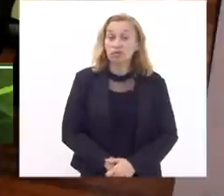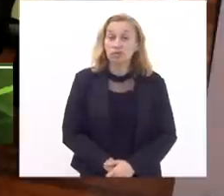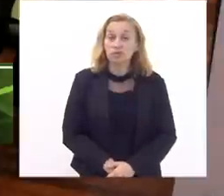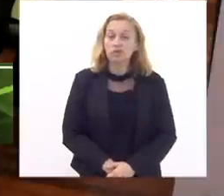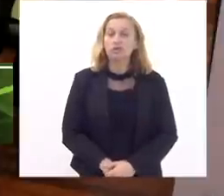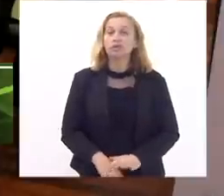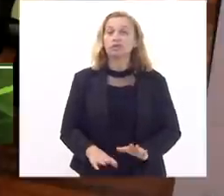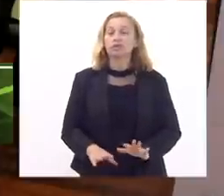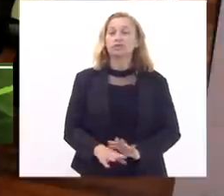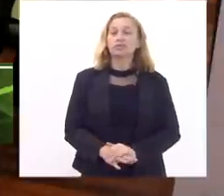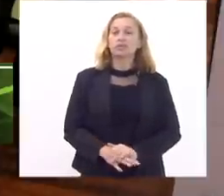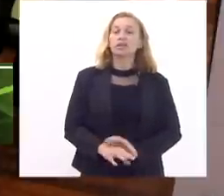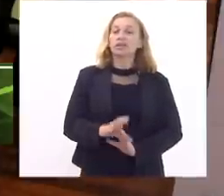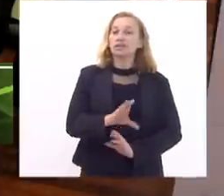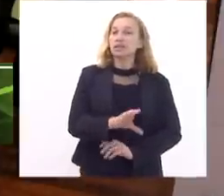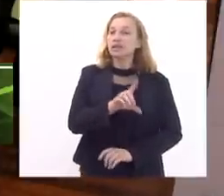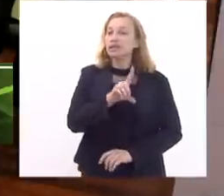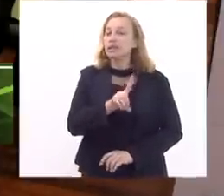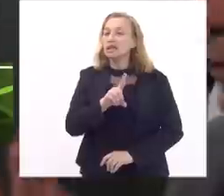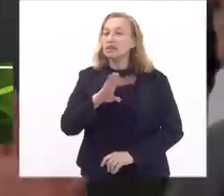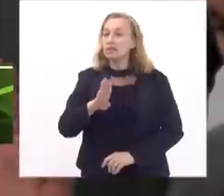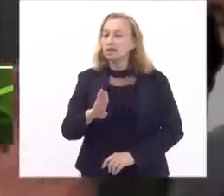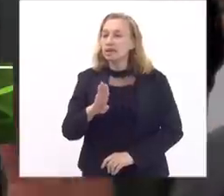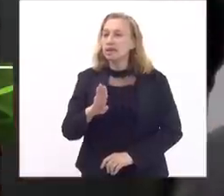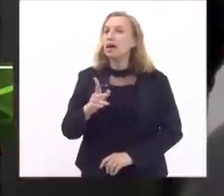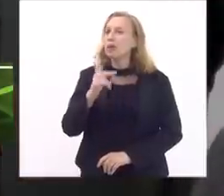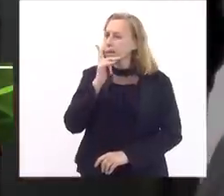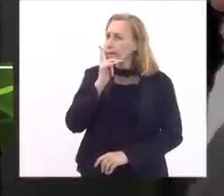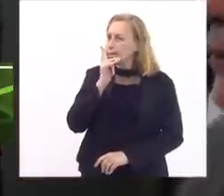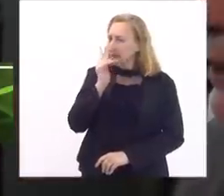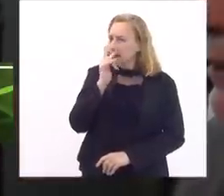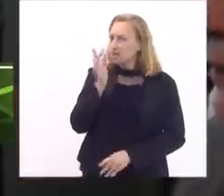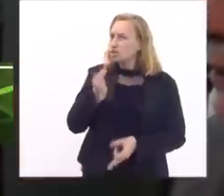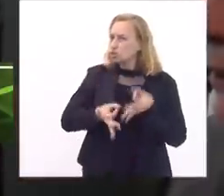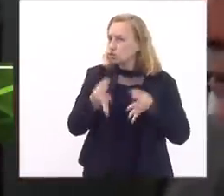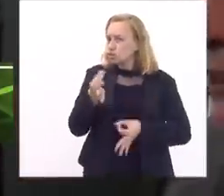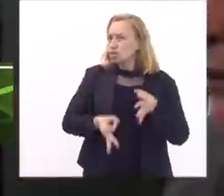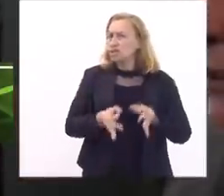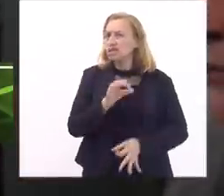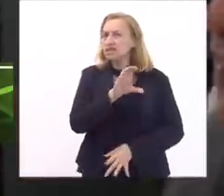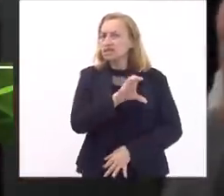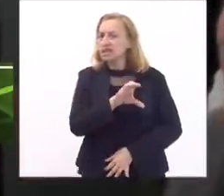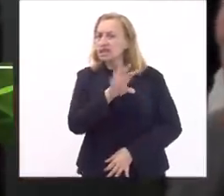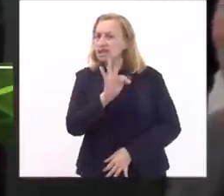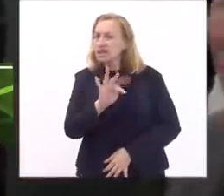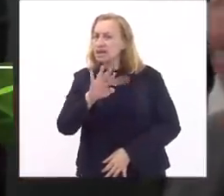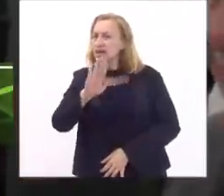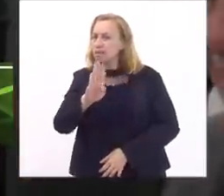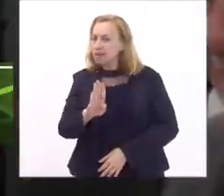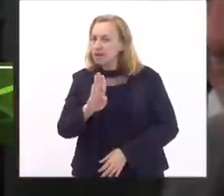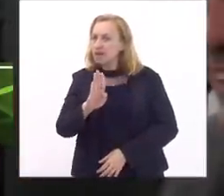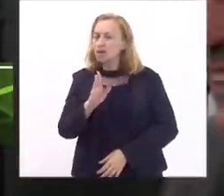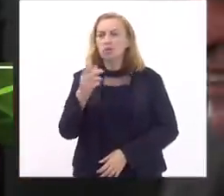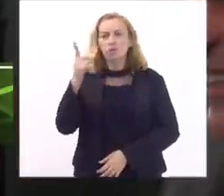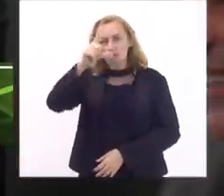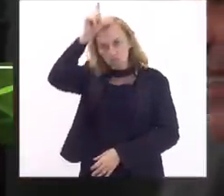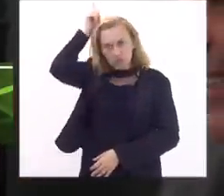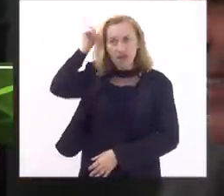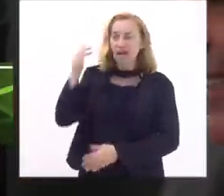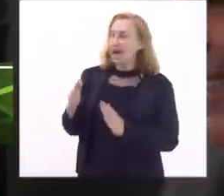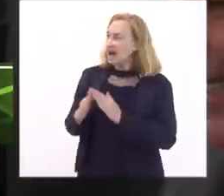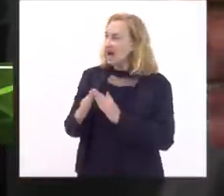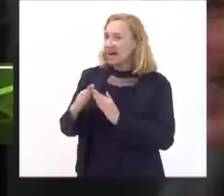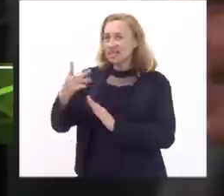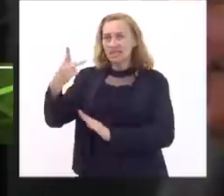É, mas e o CTB nos do 271? Me parece justíssimo. Não, mas o CTB, Luiz, não sei se você... Justíssimo. Na casa dele, o